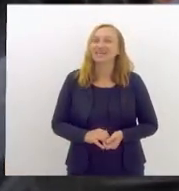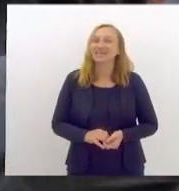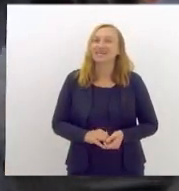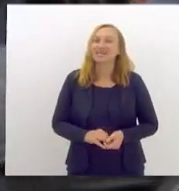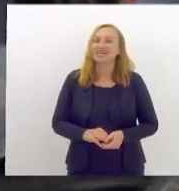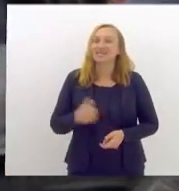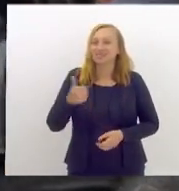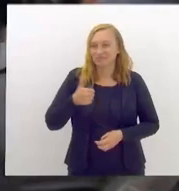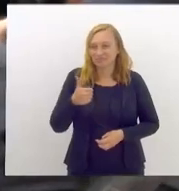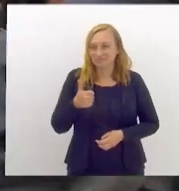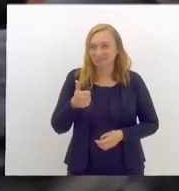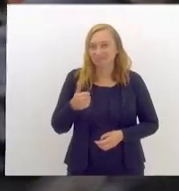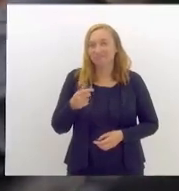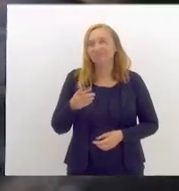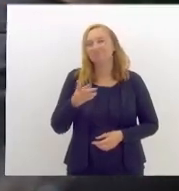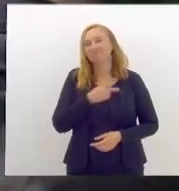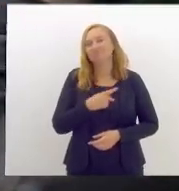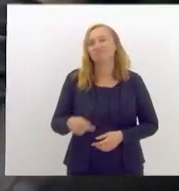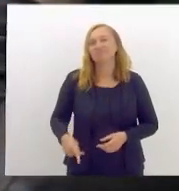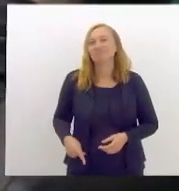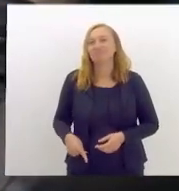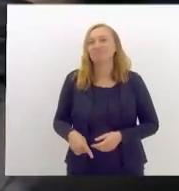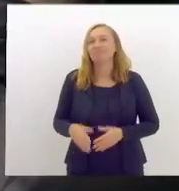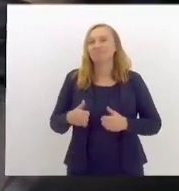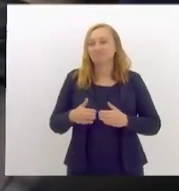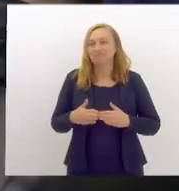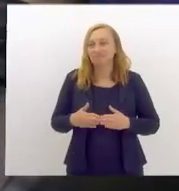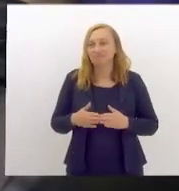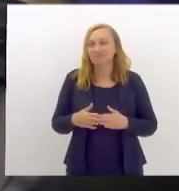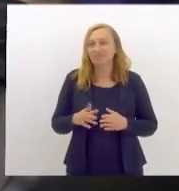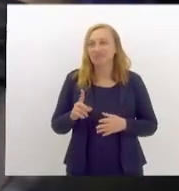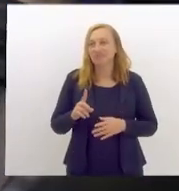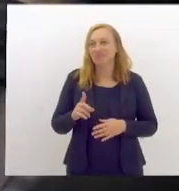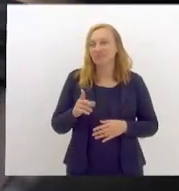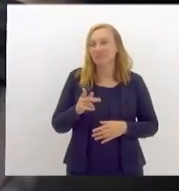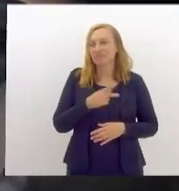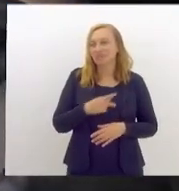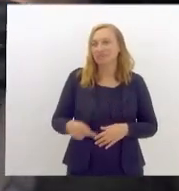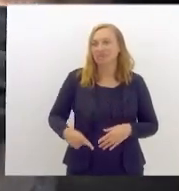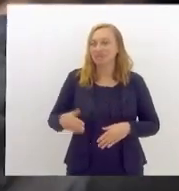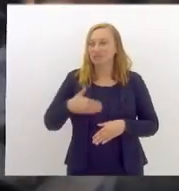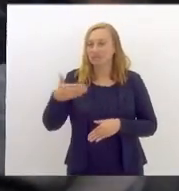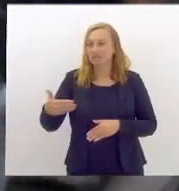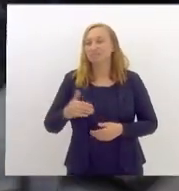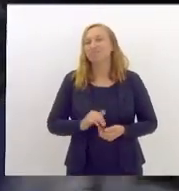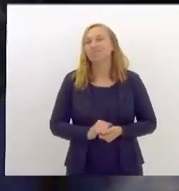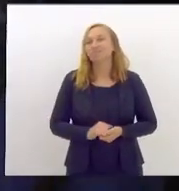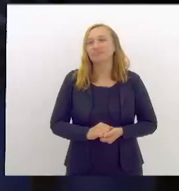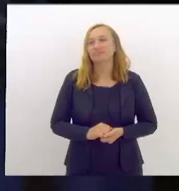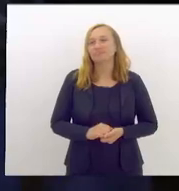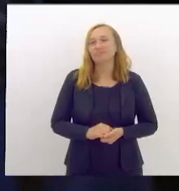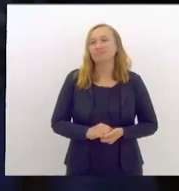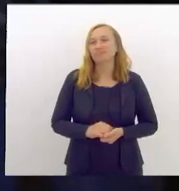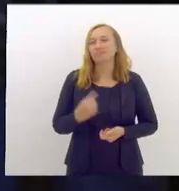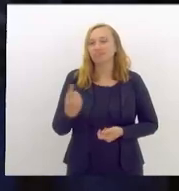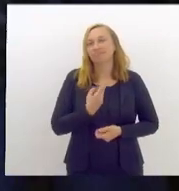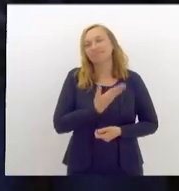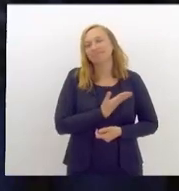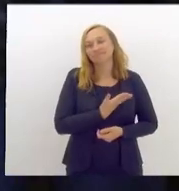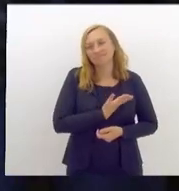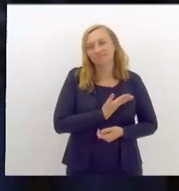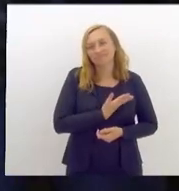primeiro primeiro presidente vai me permitir não te chamar de Presidente daqui para frente pela nossa